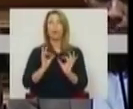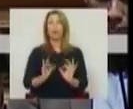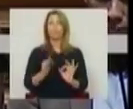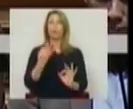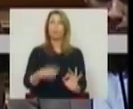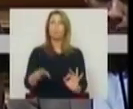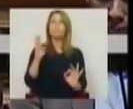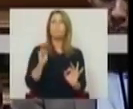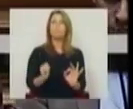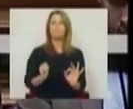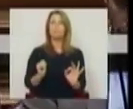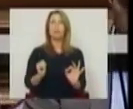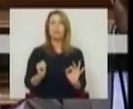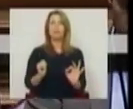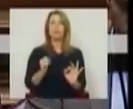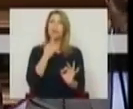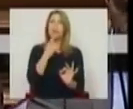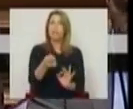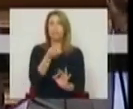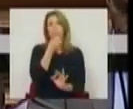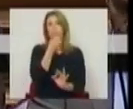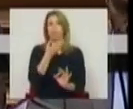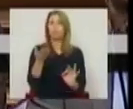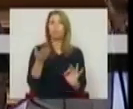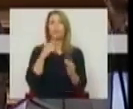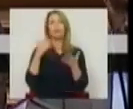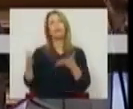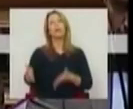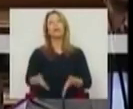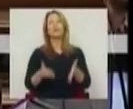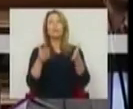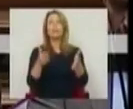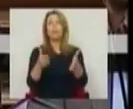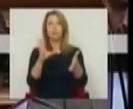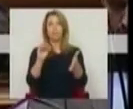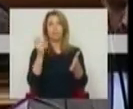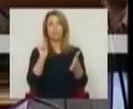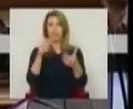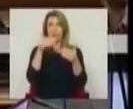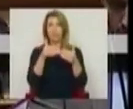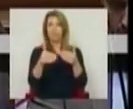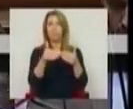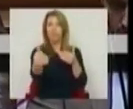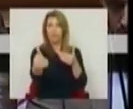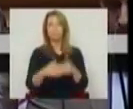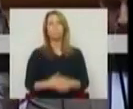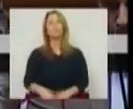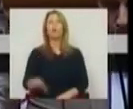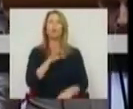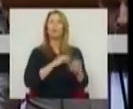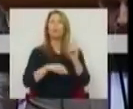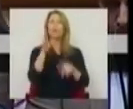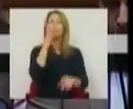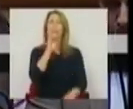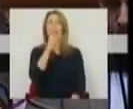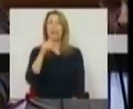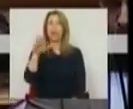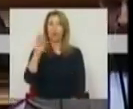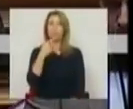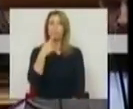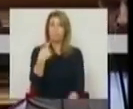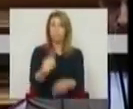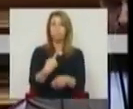Partido Socialista classifica e bem de estratégia para a próxima década. O Sr. Deputado Carlos Pereira disse mesmo que é